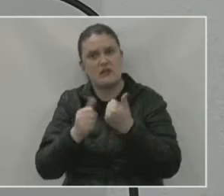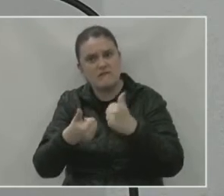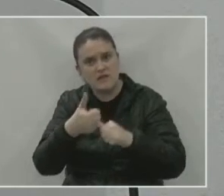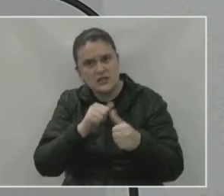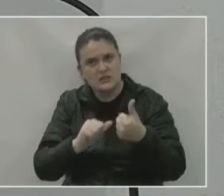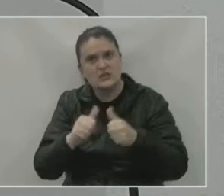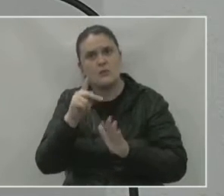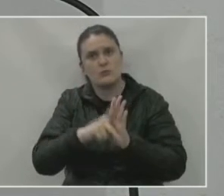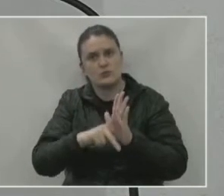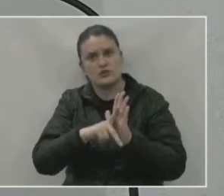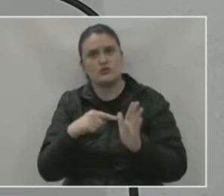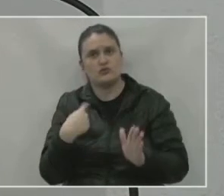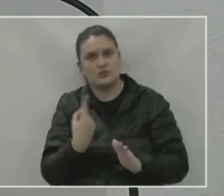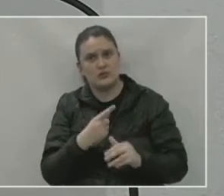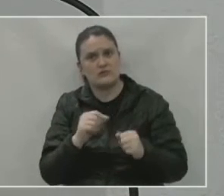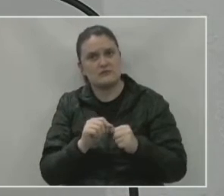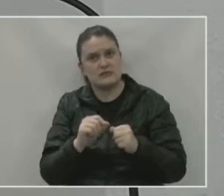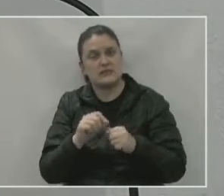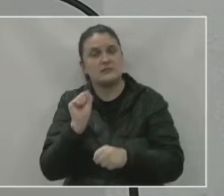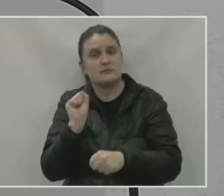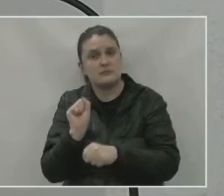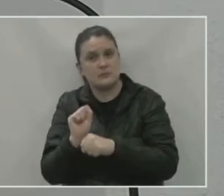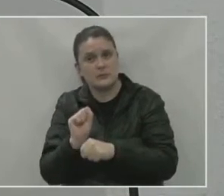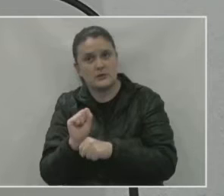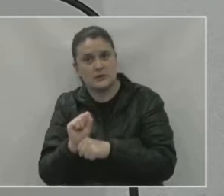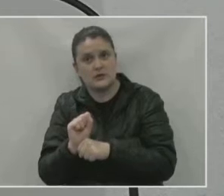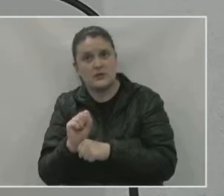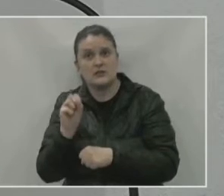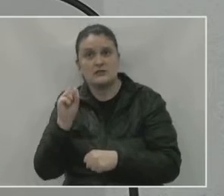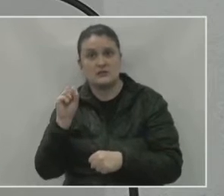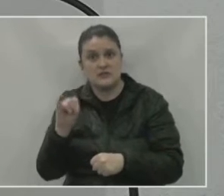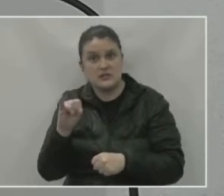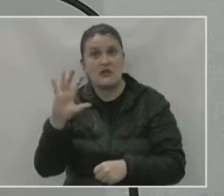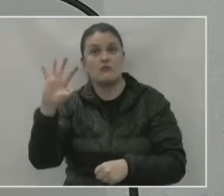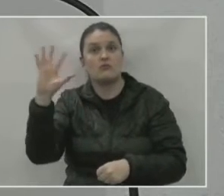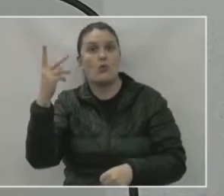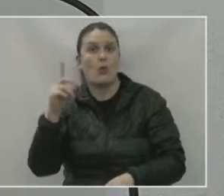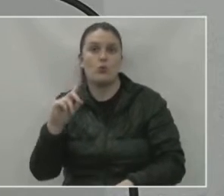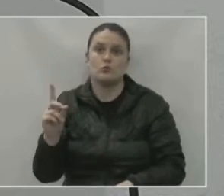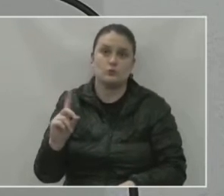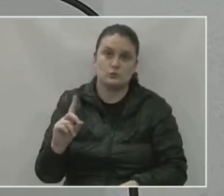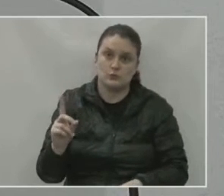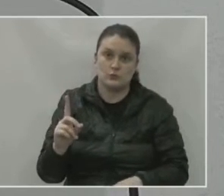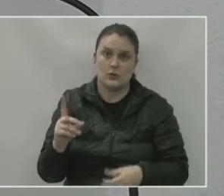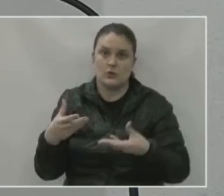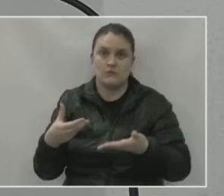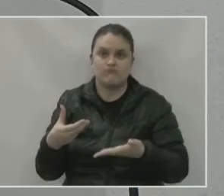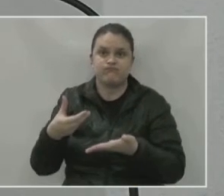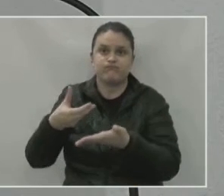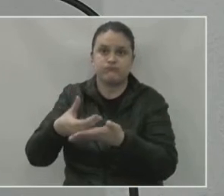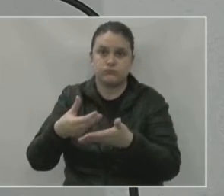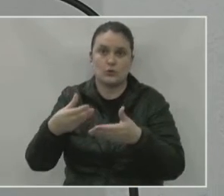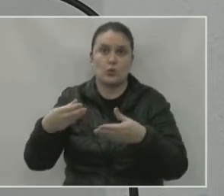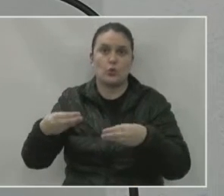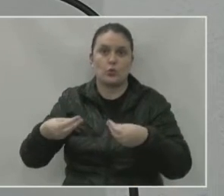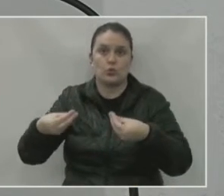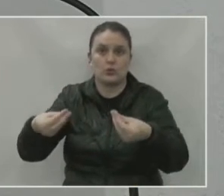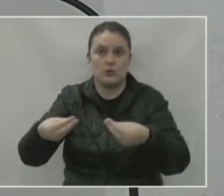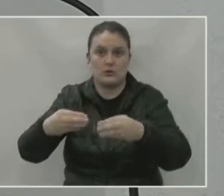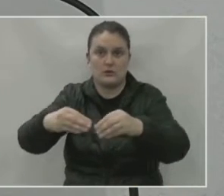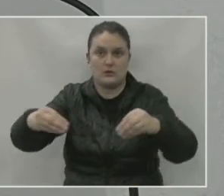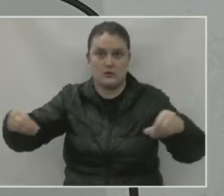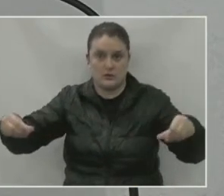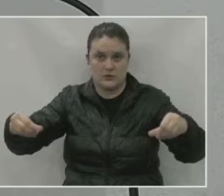esse projeto que nós fizemos, para esperar se ocorrerá ou não a doação desses terrenos. Essa